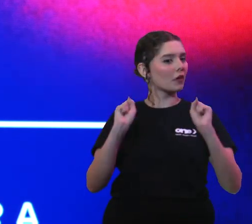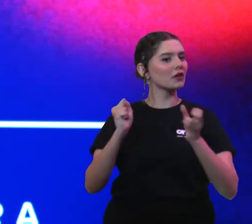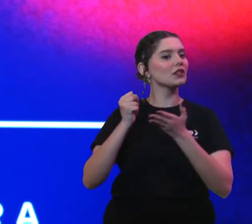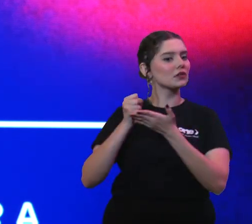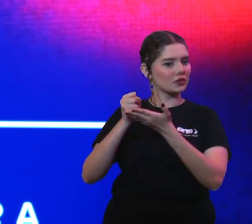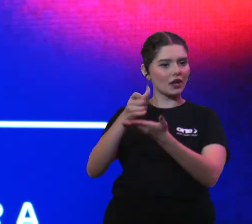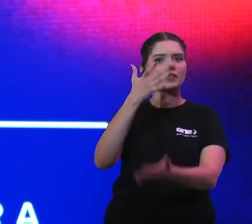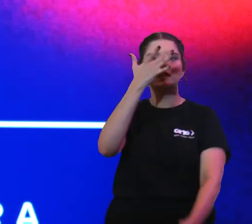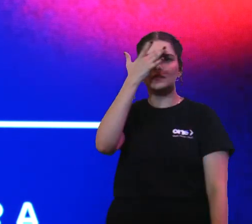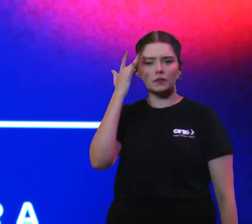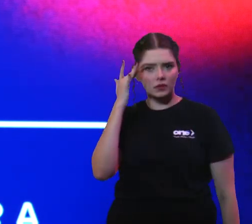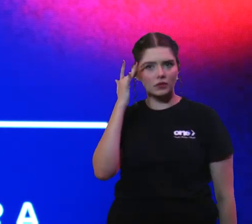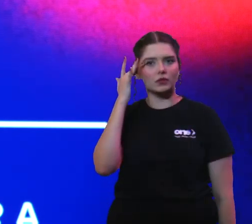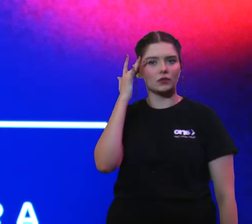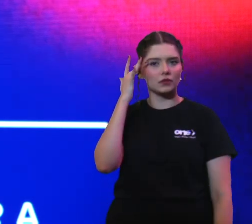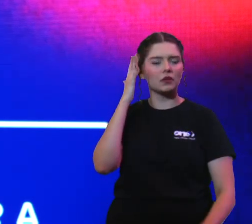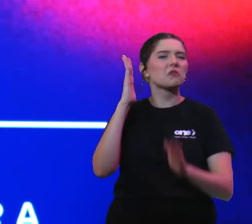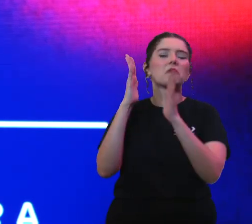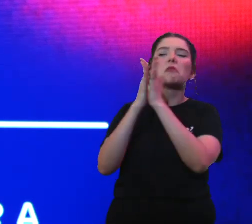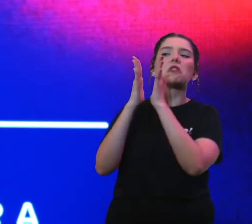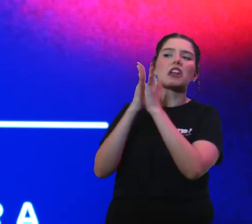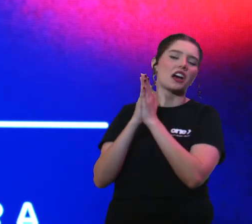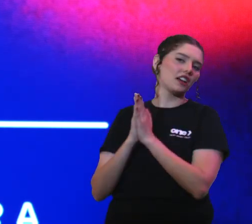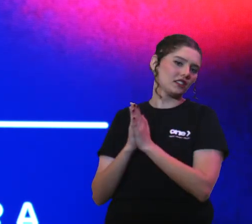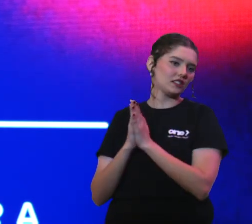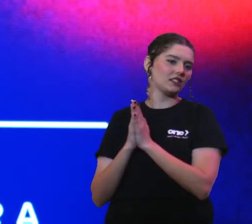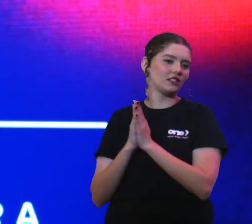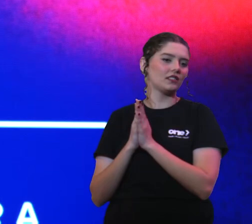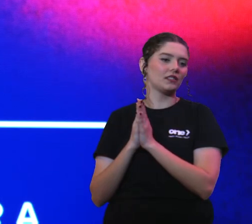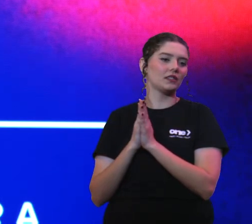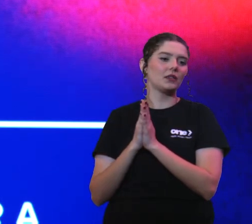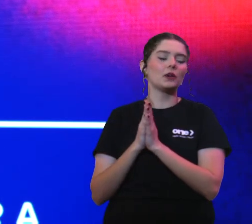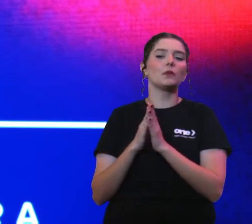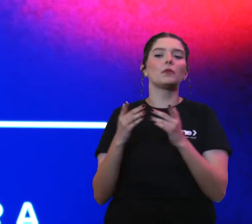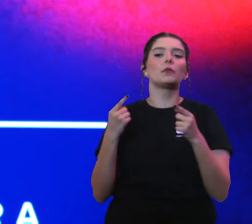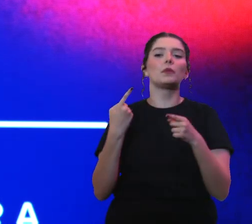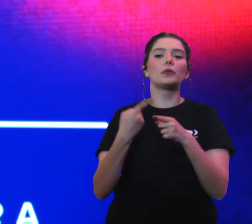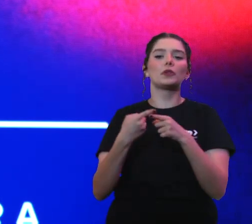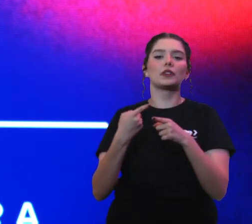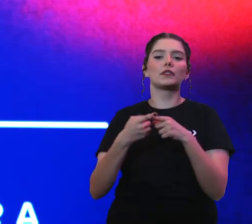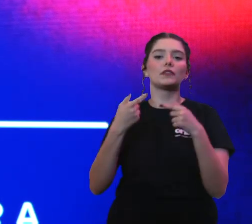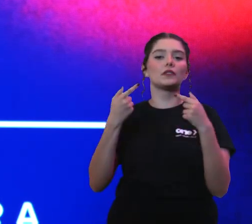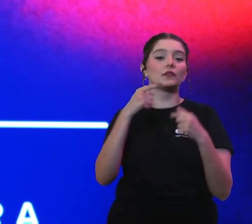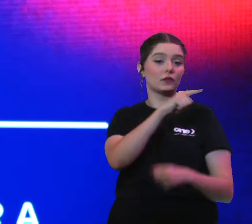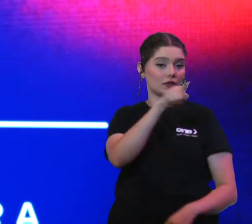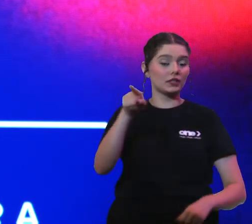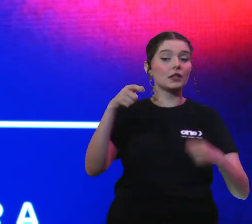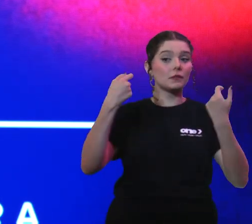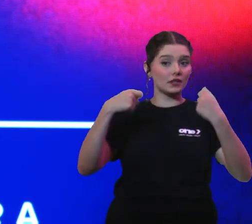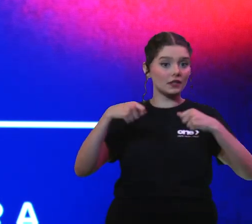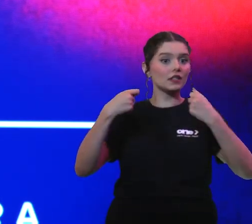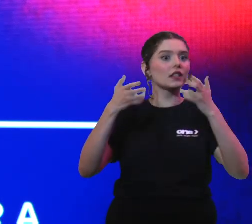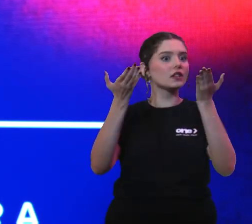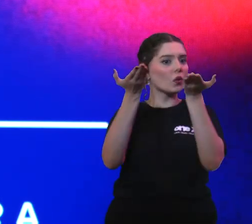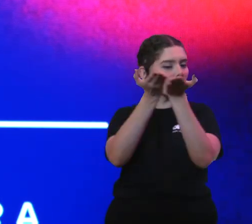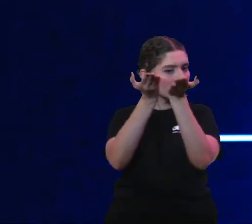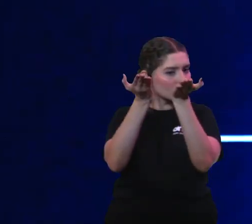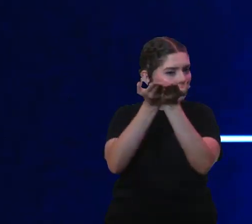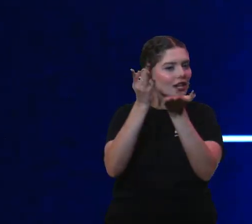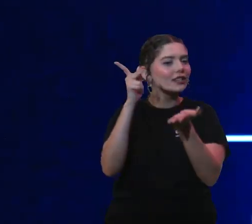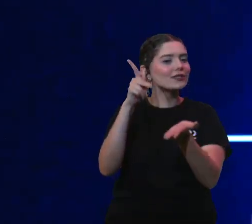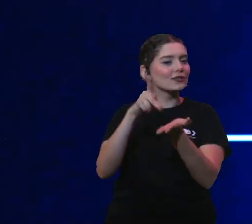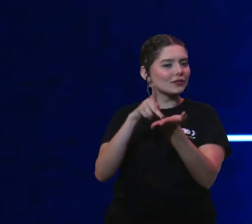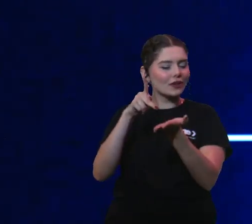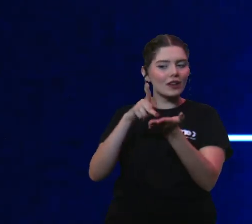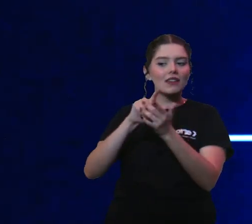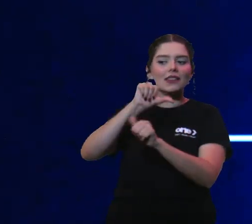está deixando almas se perderem, porque não está sendo alguém que está revolucionando aquele lugar, transformando